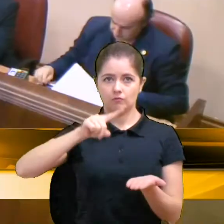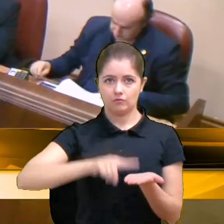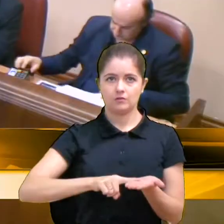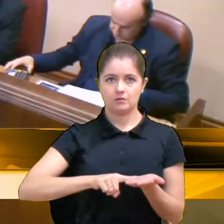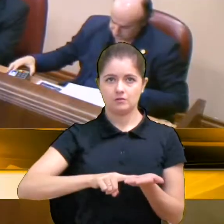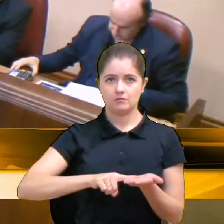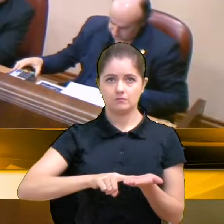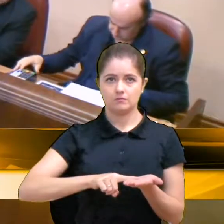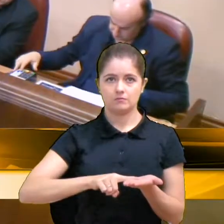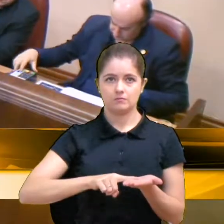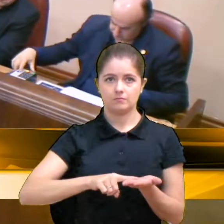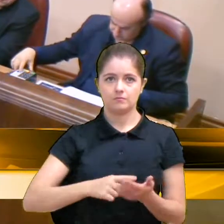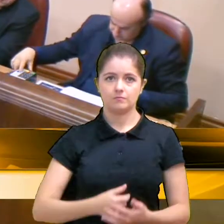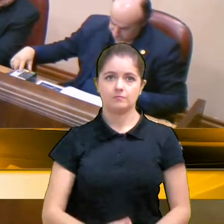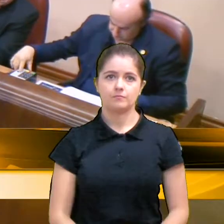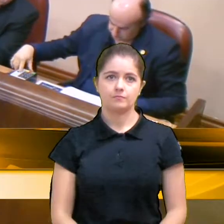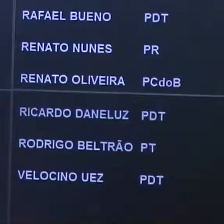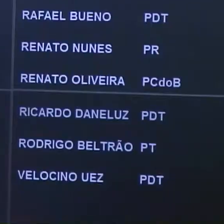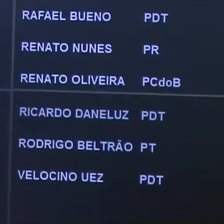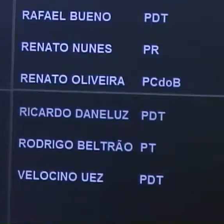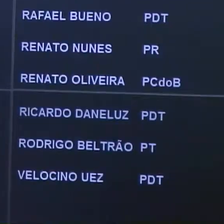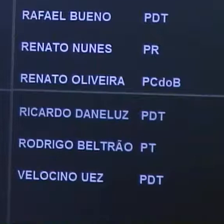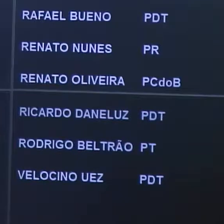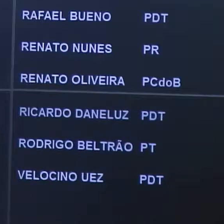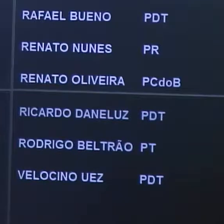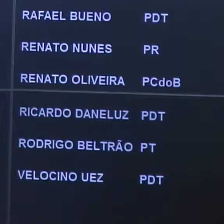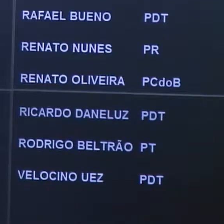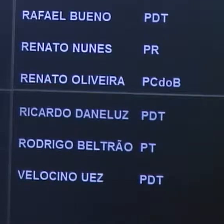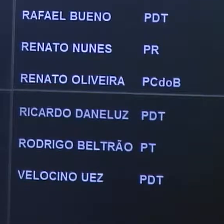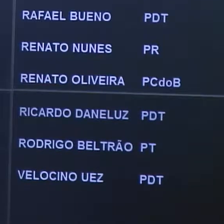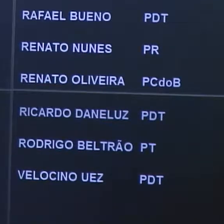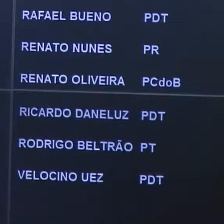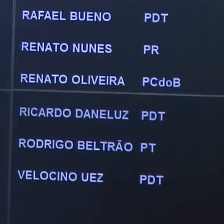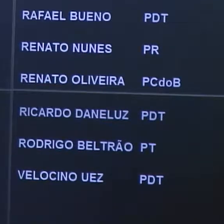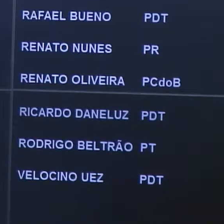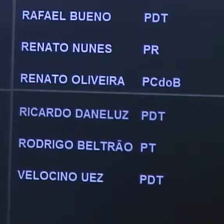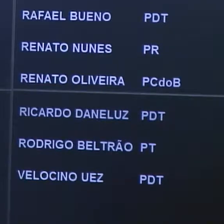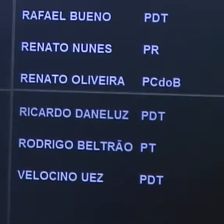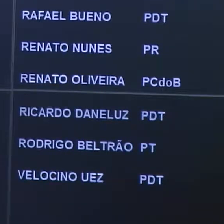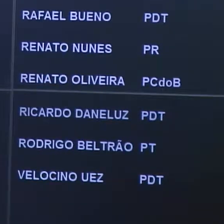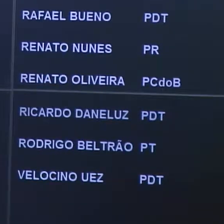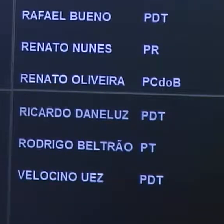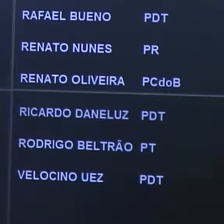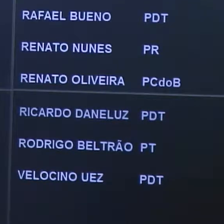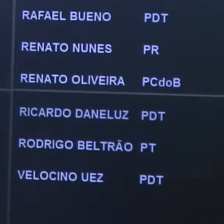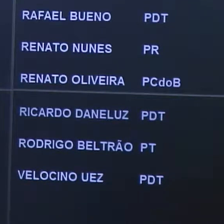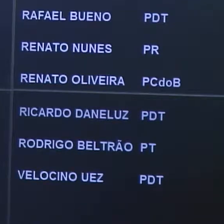votos.